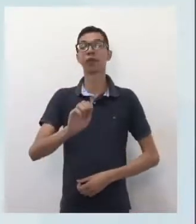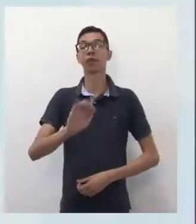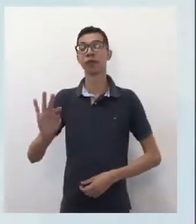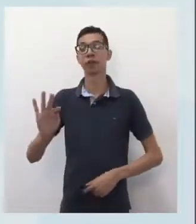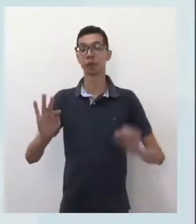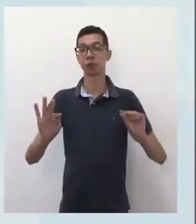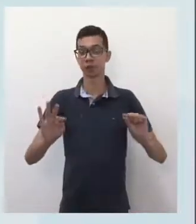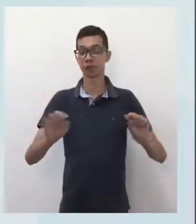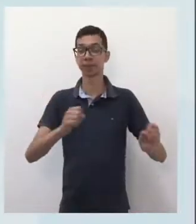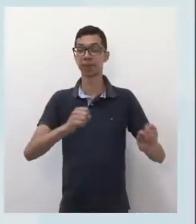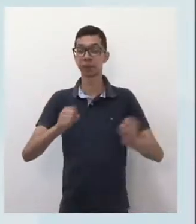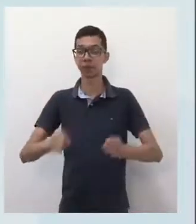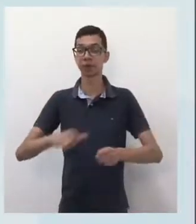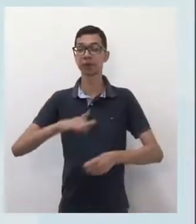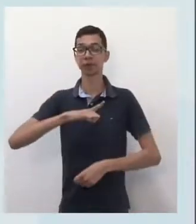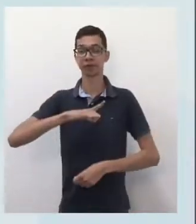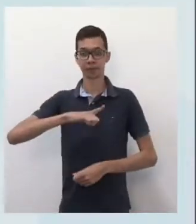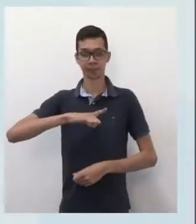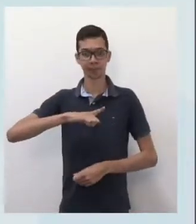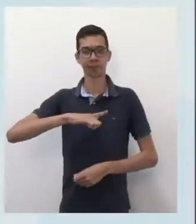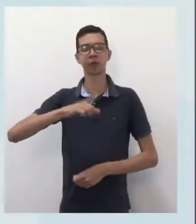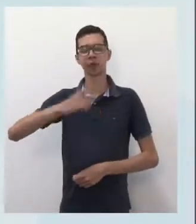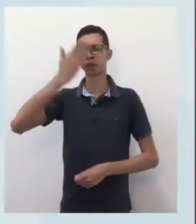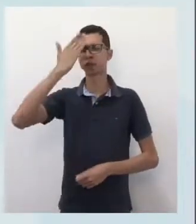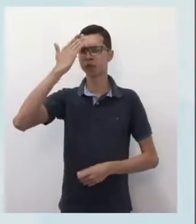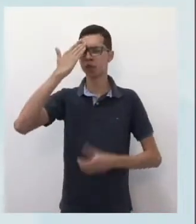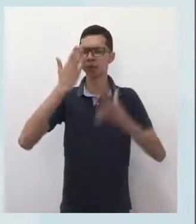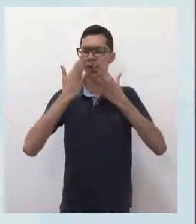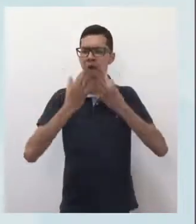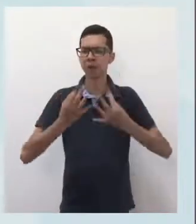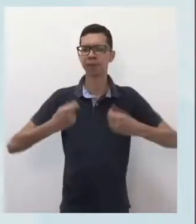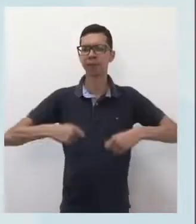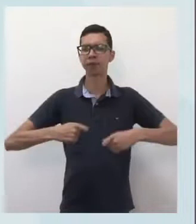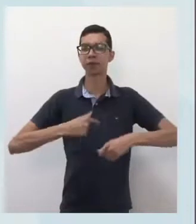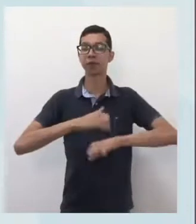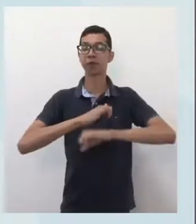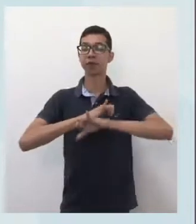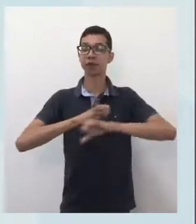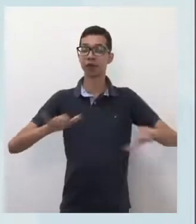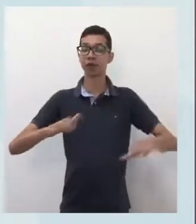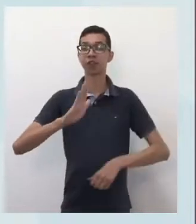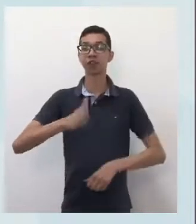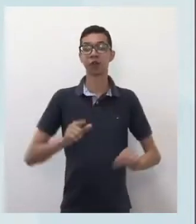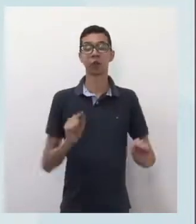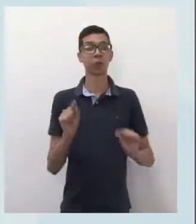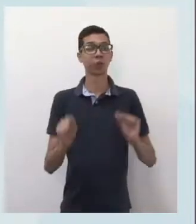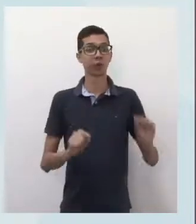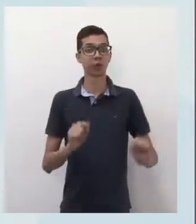daí. Devemos ficar atentos à unidade que eu tinha te falado lá, que aparecia lá,